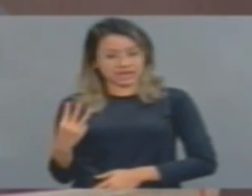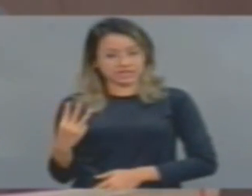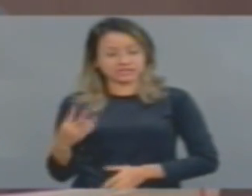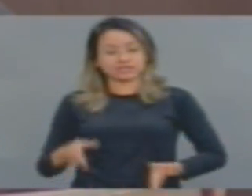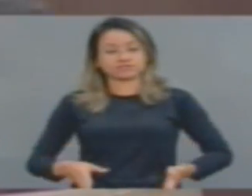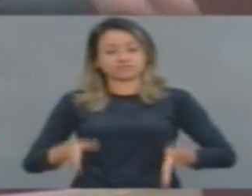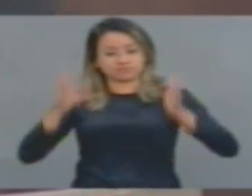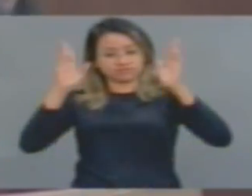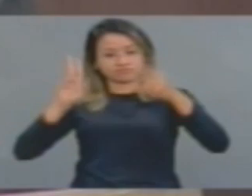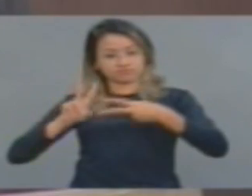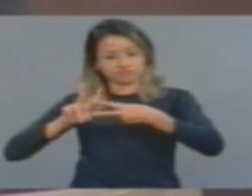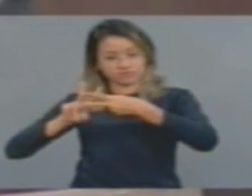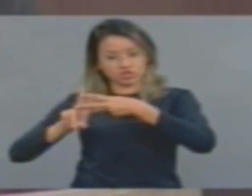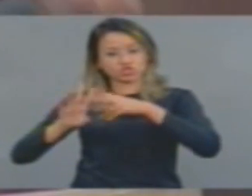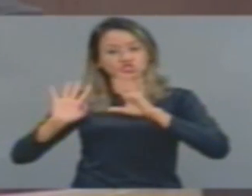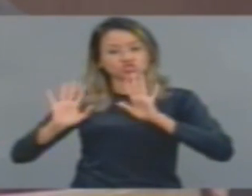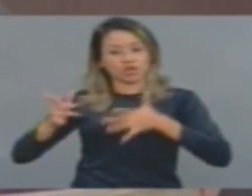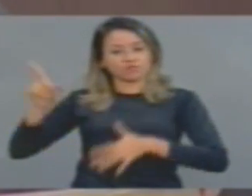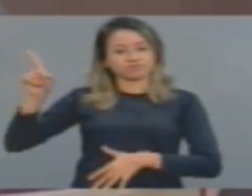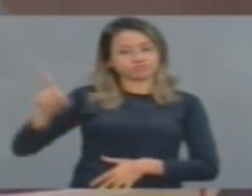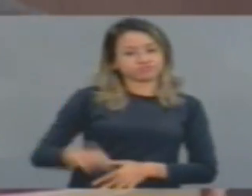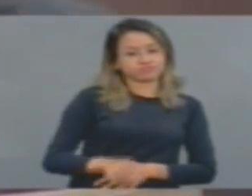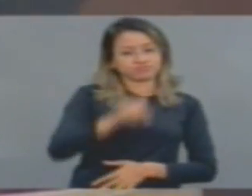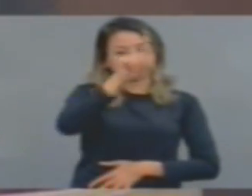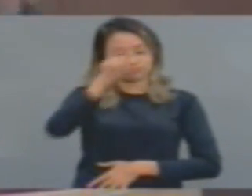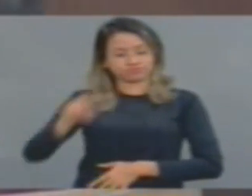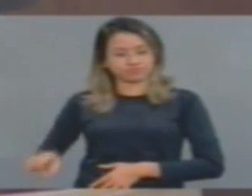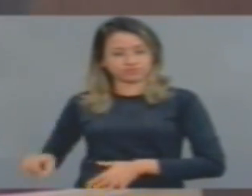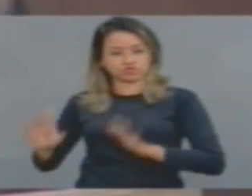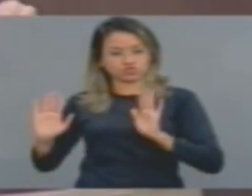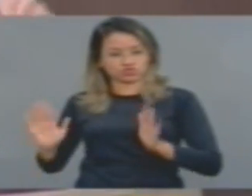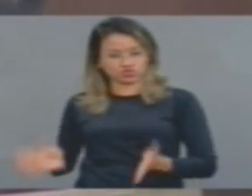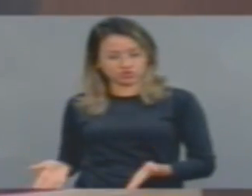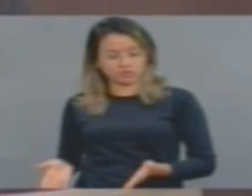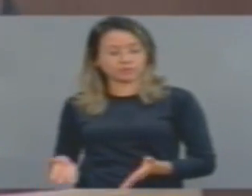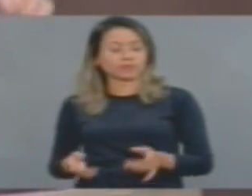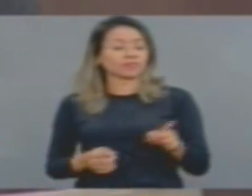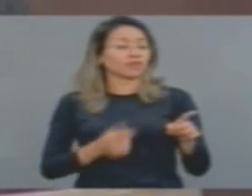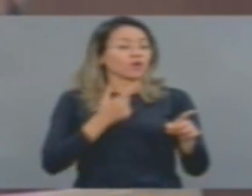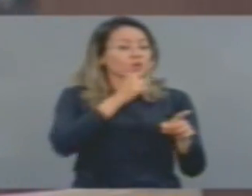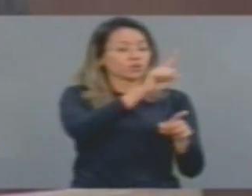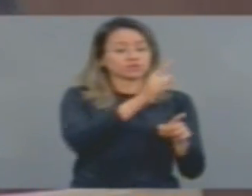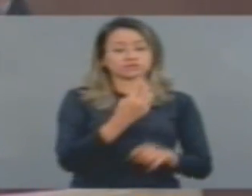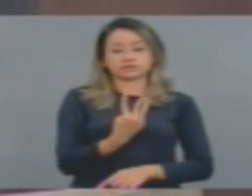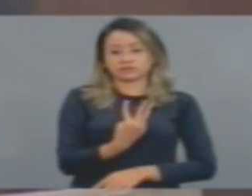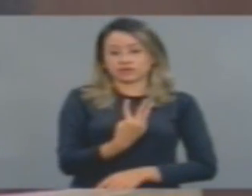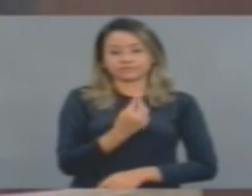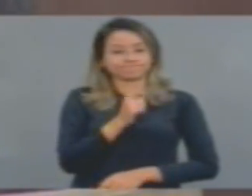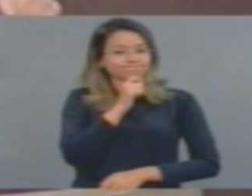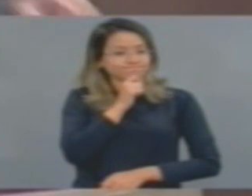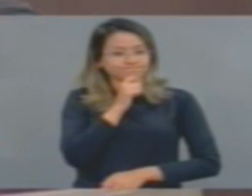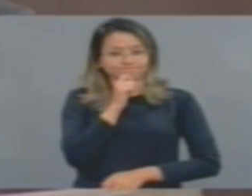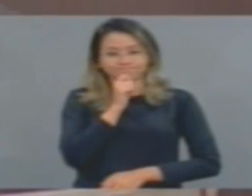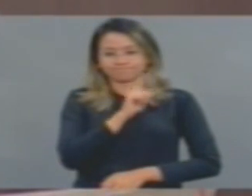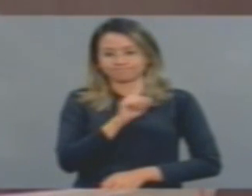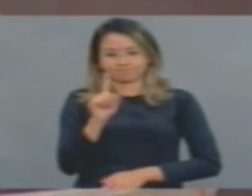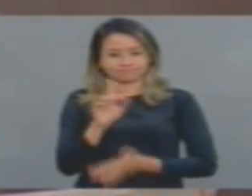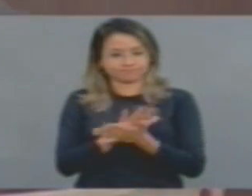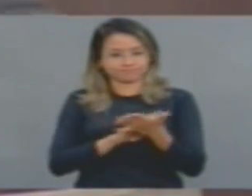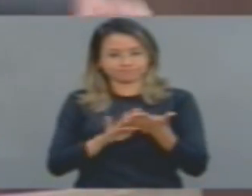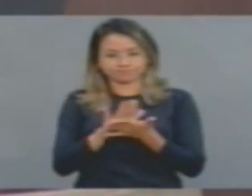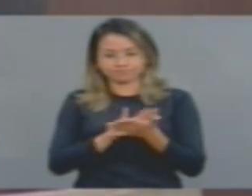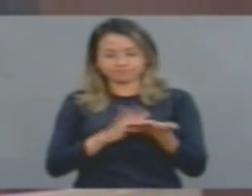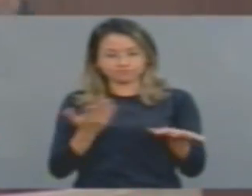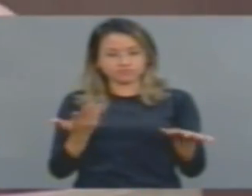Ferrer. E essas unidades que não foram interditadas, quando recebem destacamento policial militar para essas